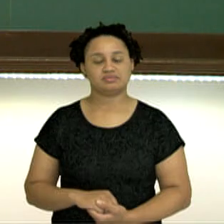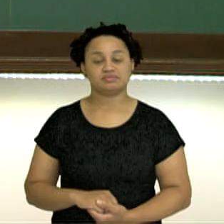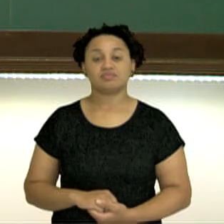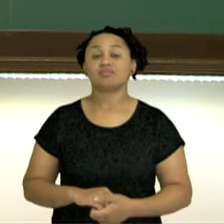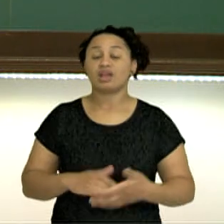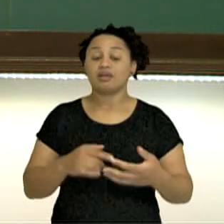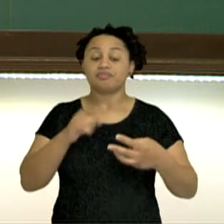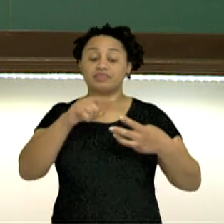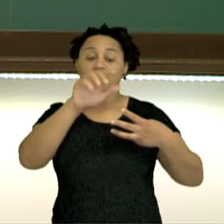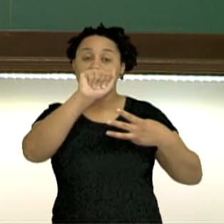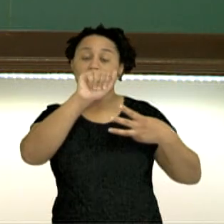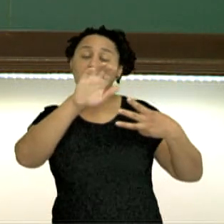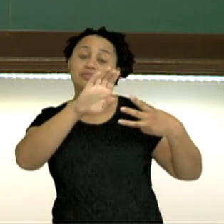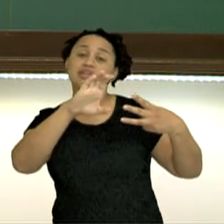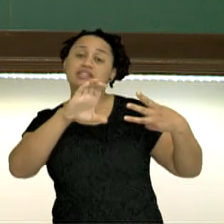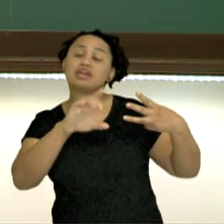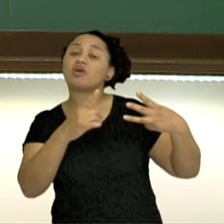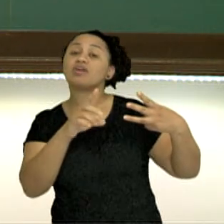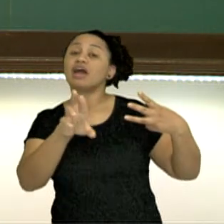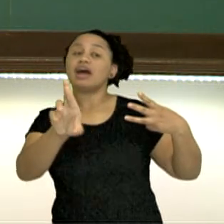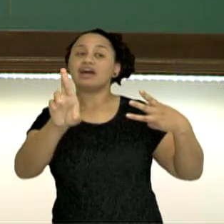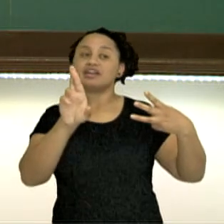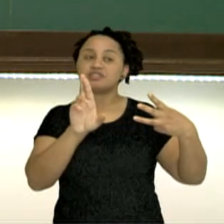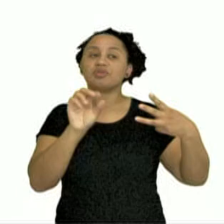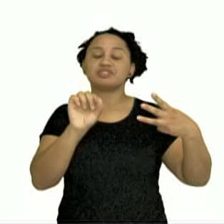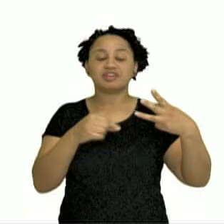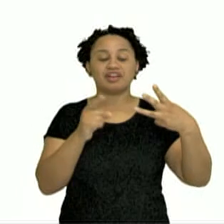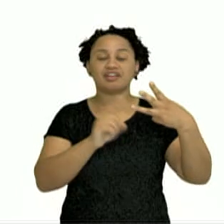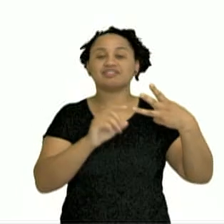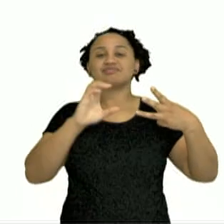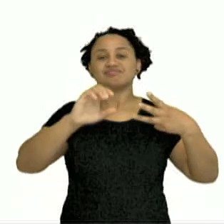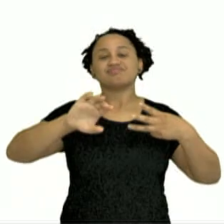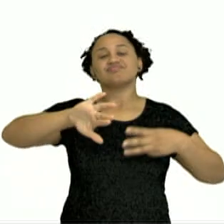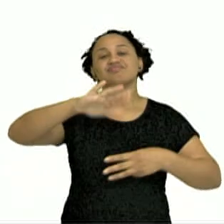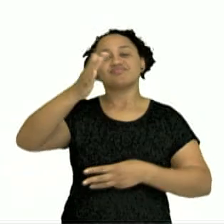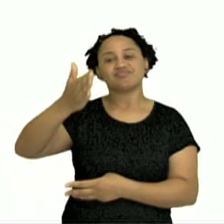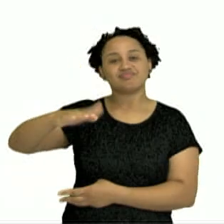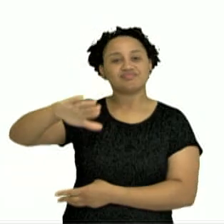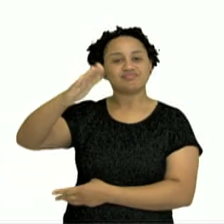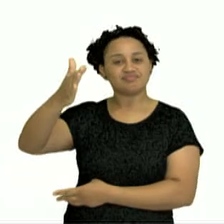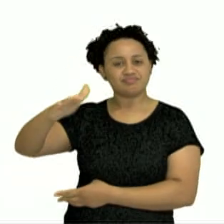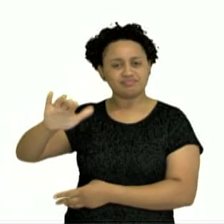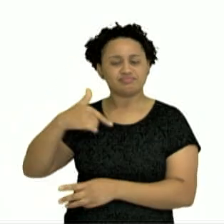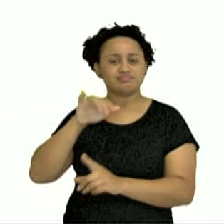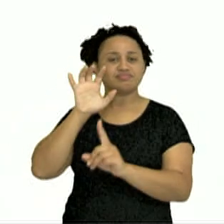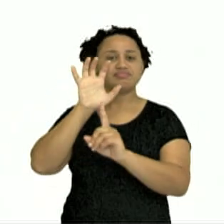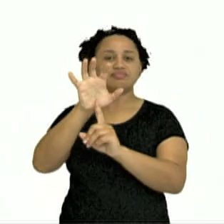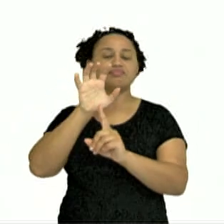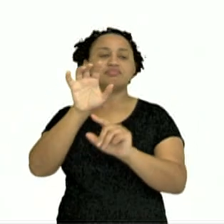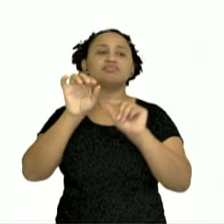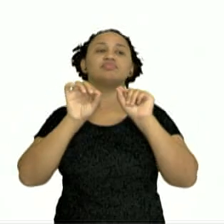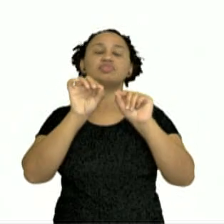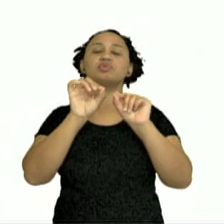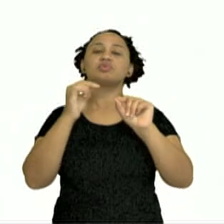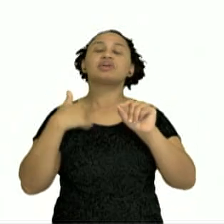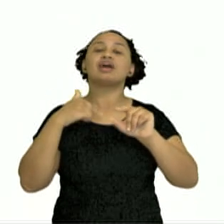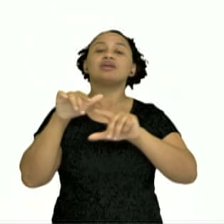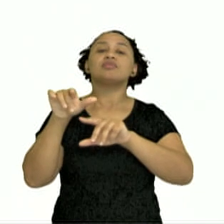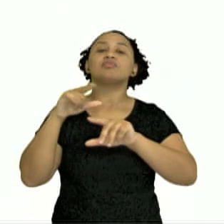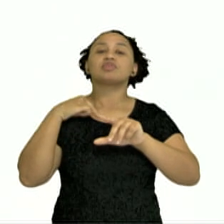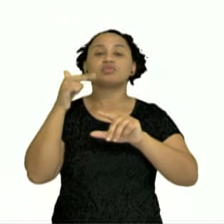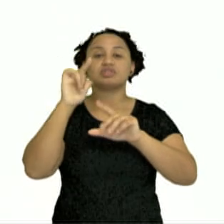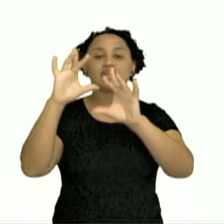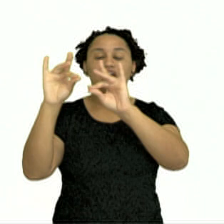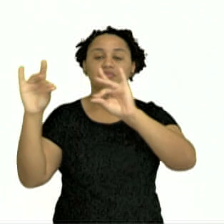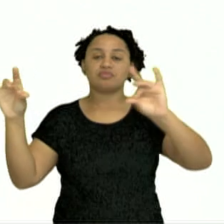Muito bem, letra A, letra B ou letra C, a resposta na tela para você, letra C sendo o relevo que vai influenciar na circulação da